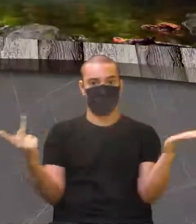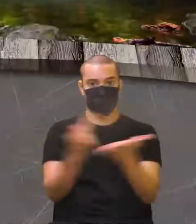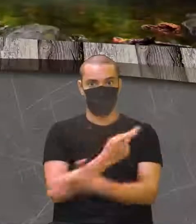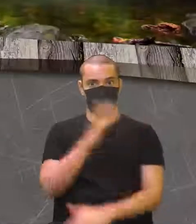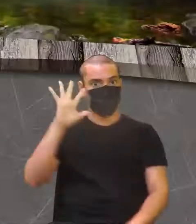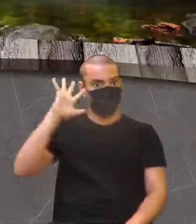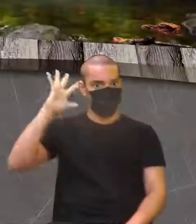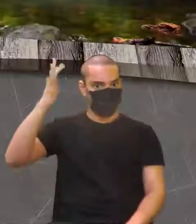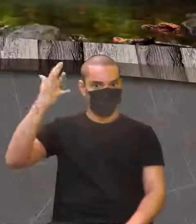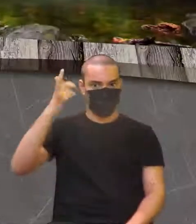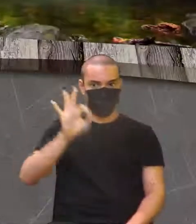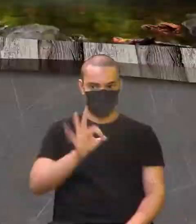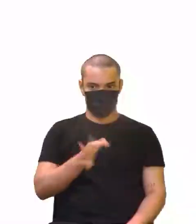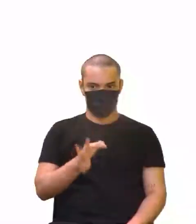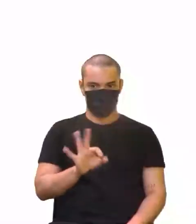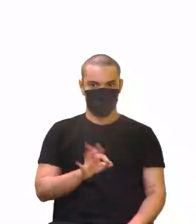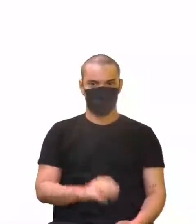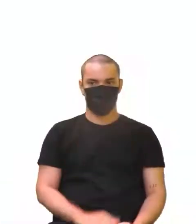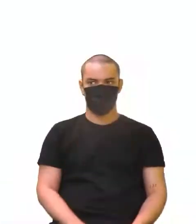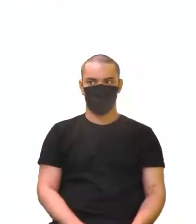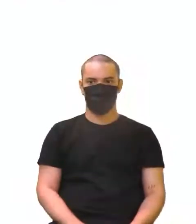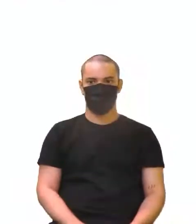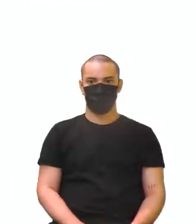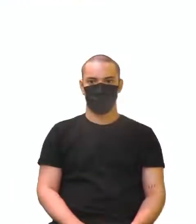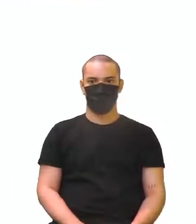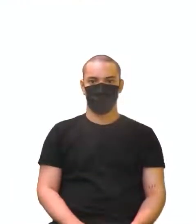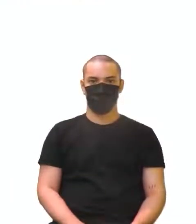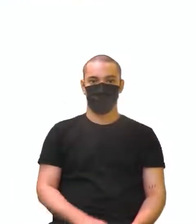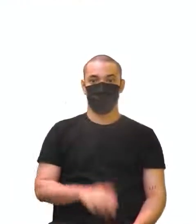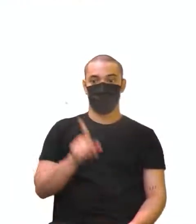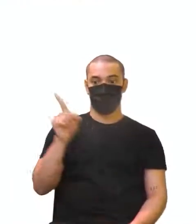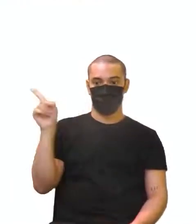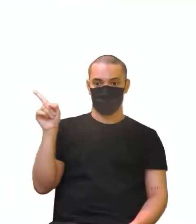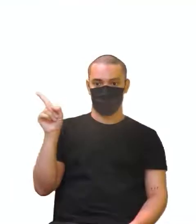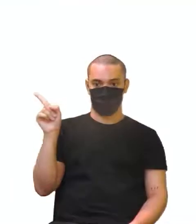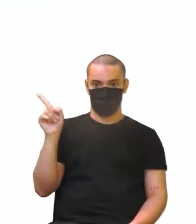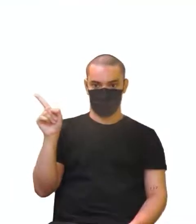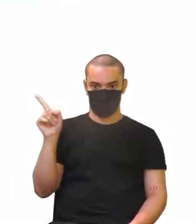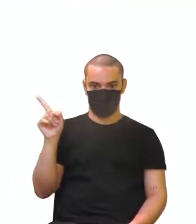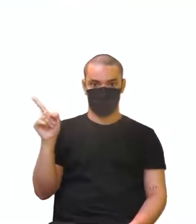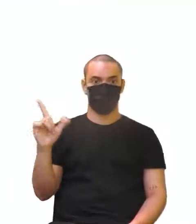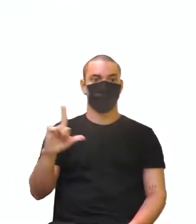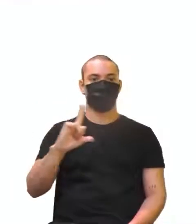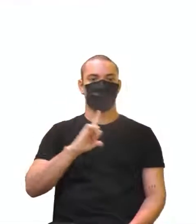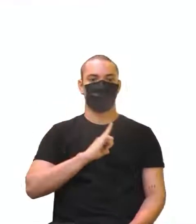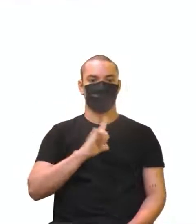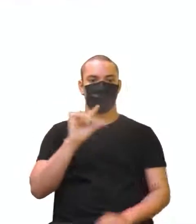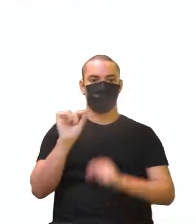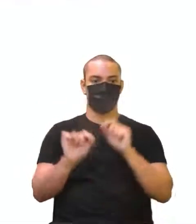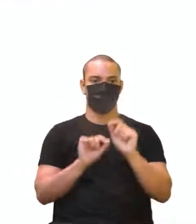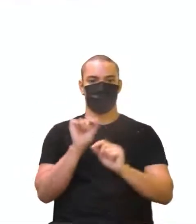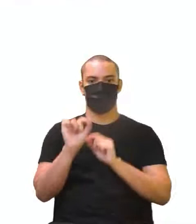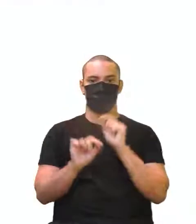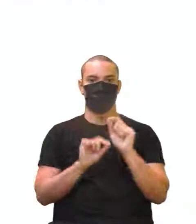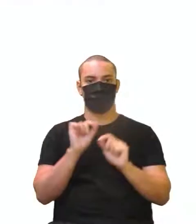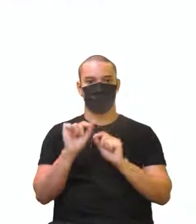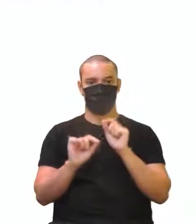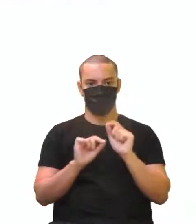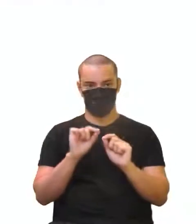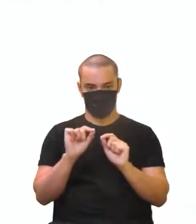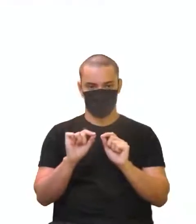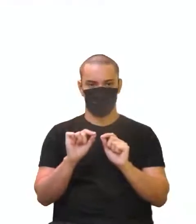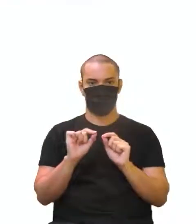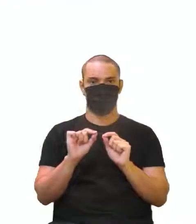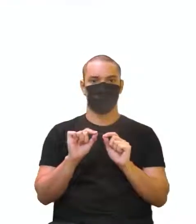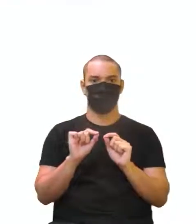Tá bom? Vamos dar uma olhada na tela, então. Olha lá. Então, a gente tem eventos